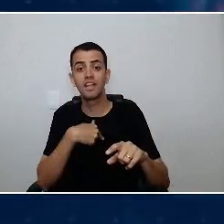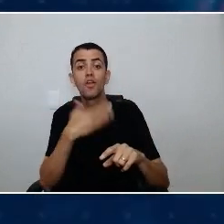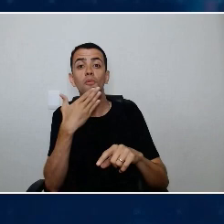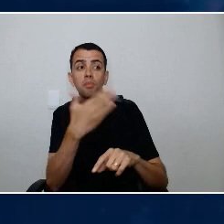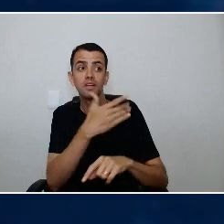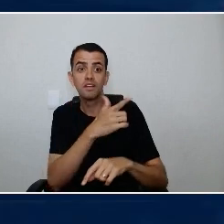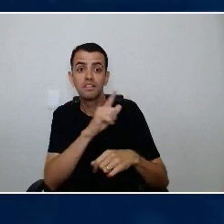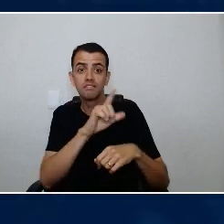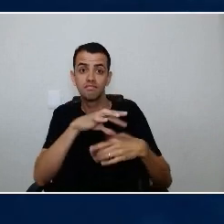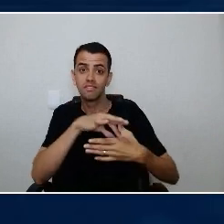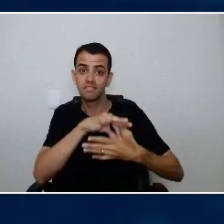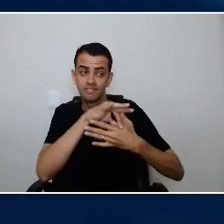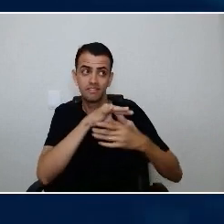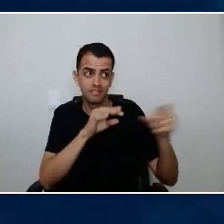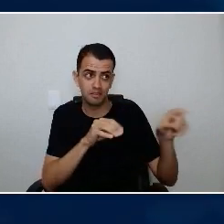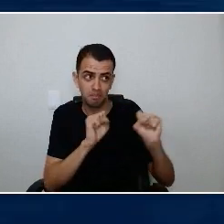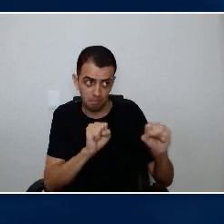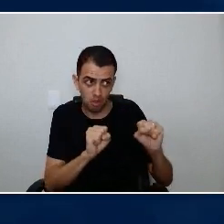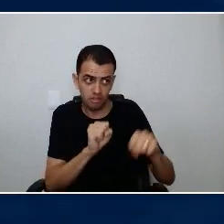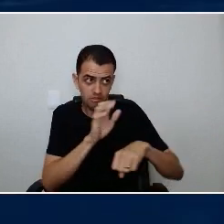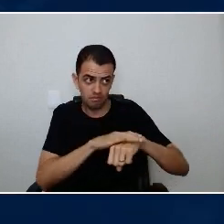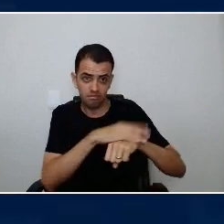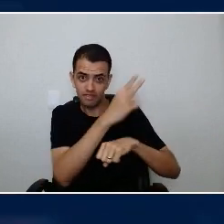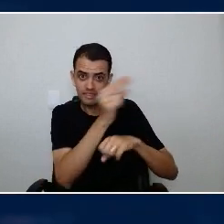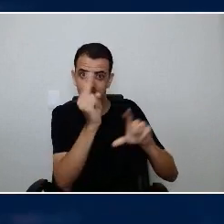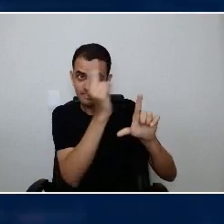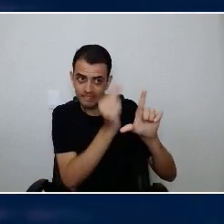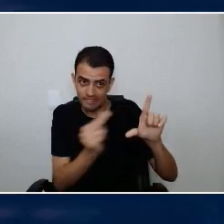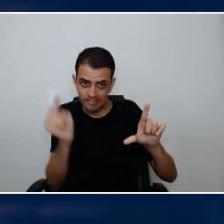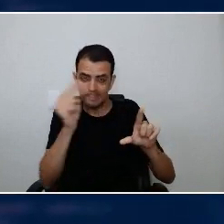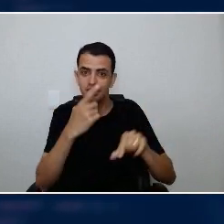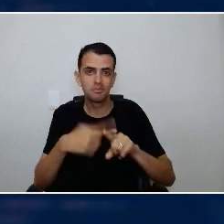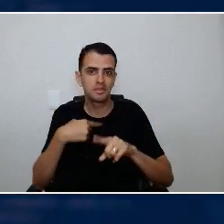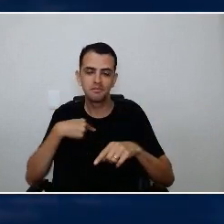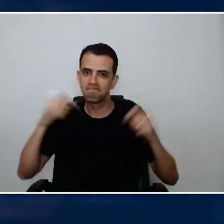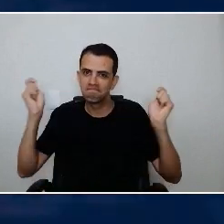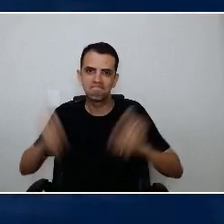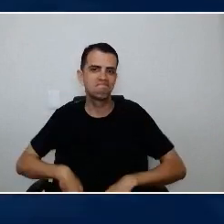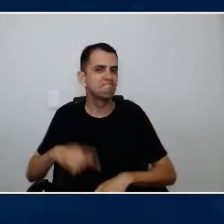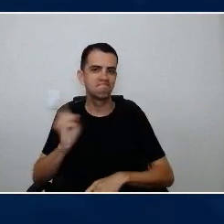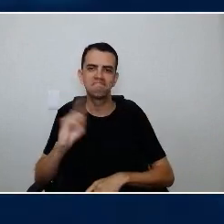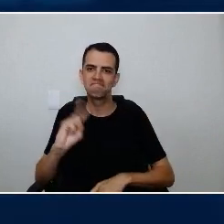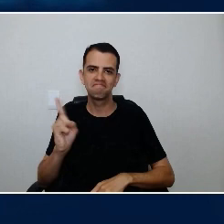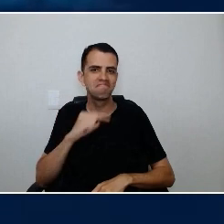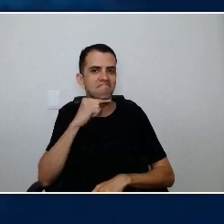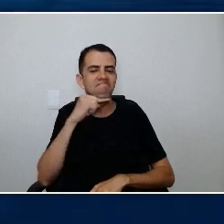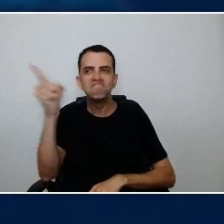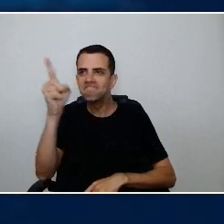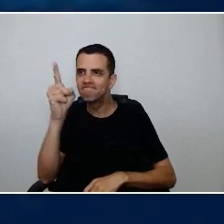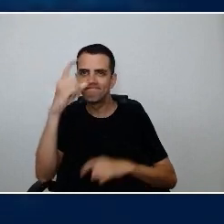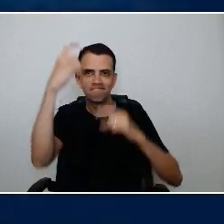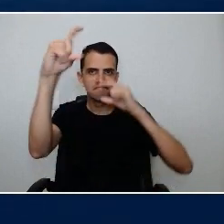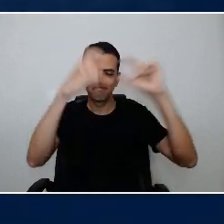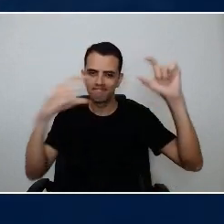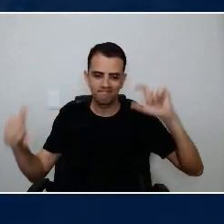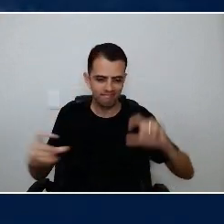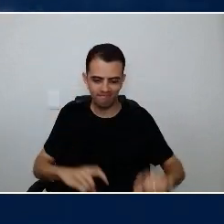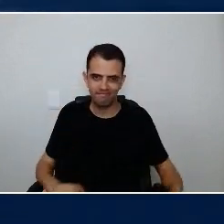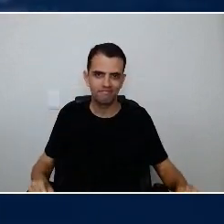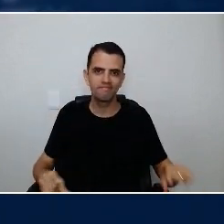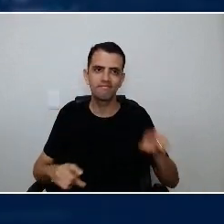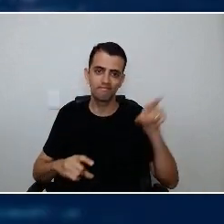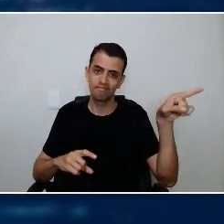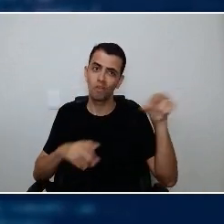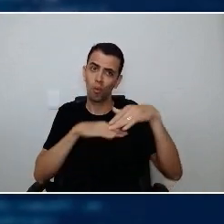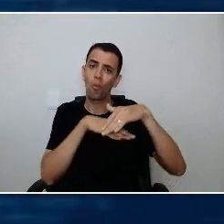projeto desenhar isso porque eu não eu não não sou capaz de descrever essa relação é assim que a gente guarda os dados de uma